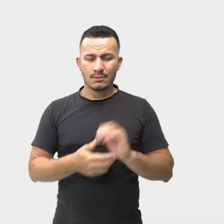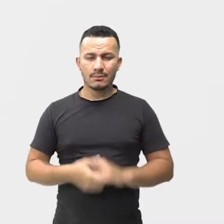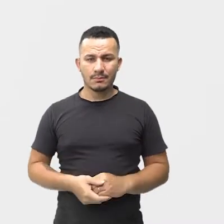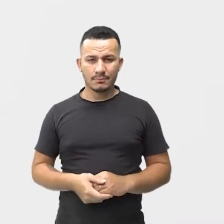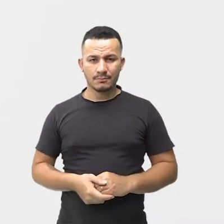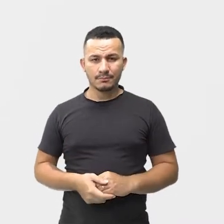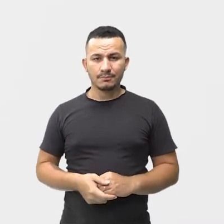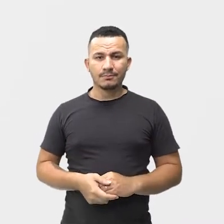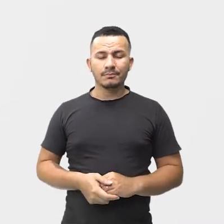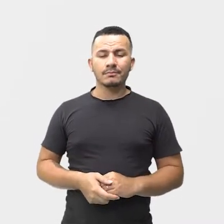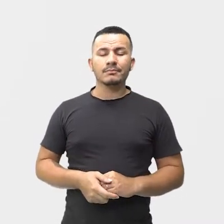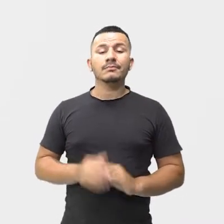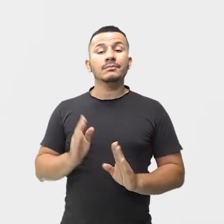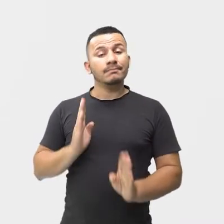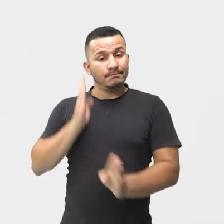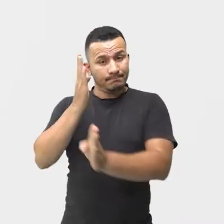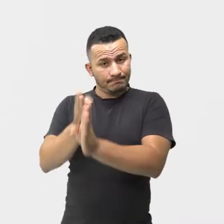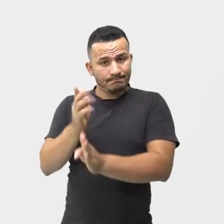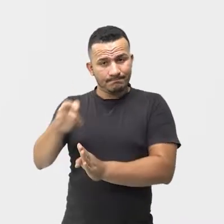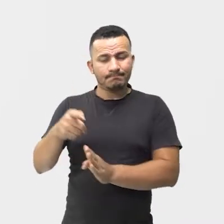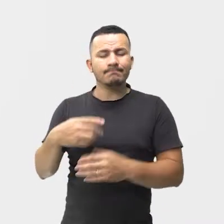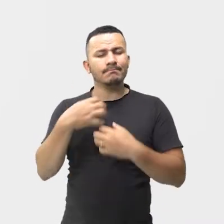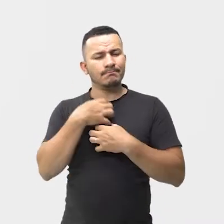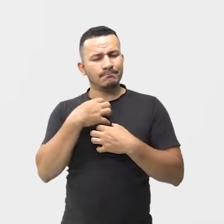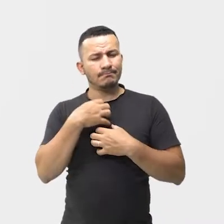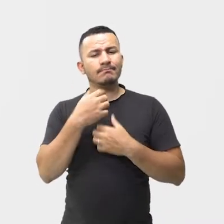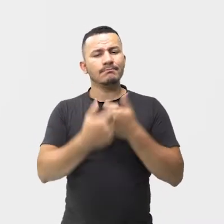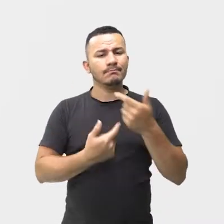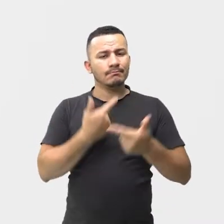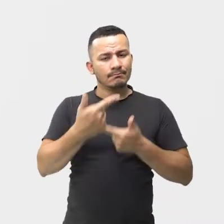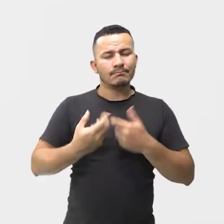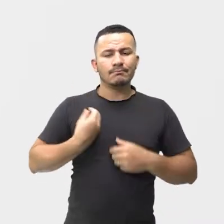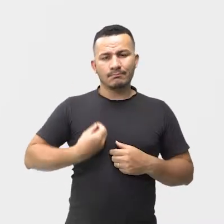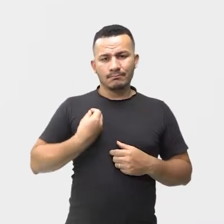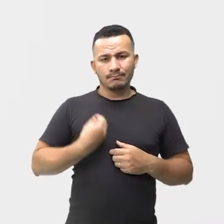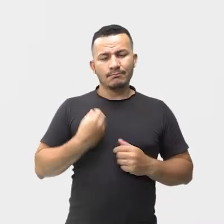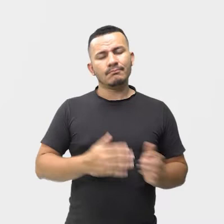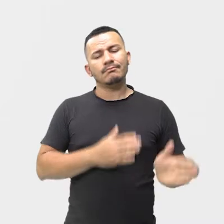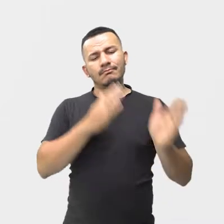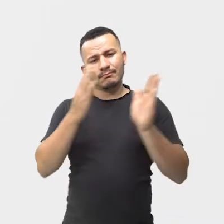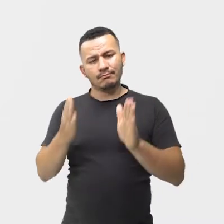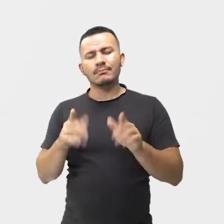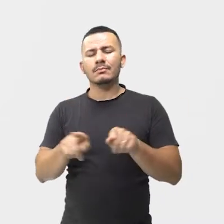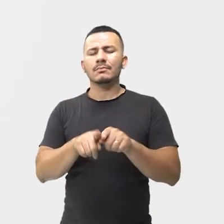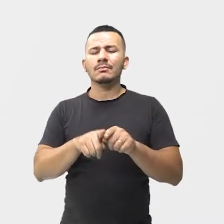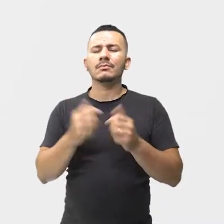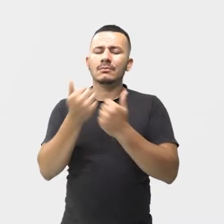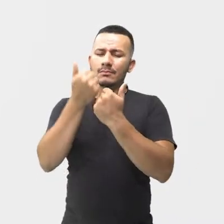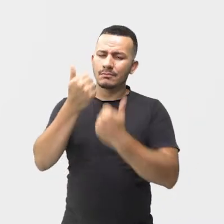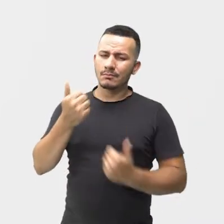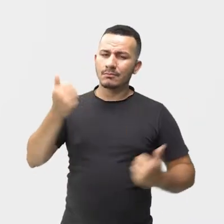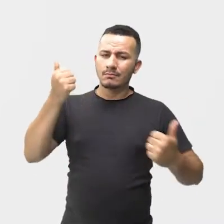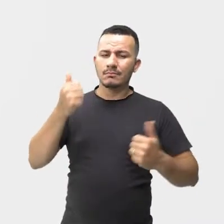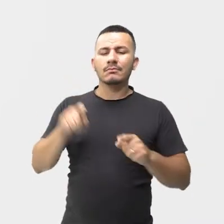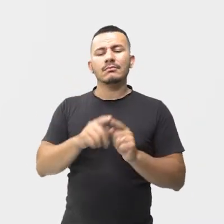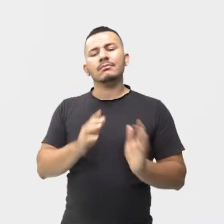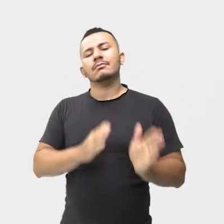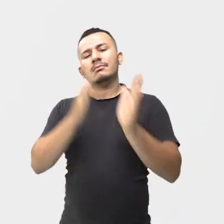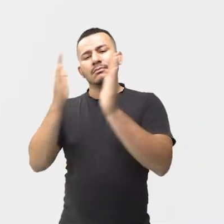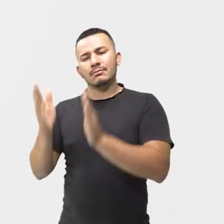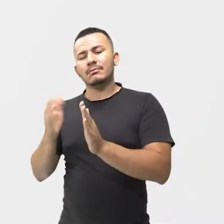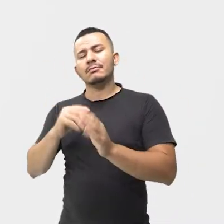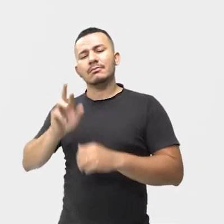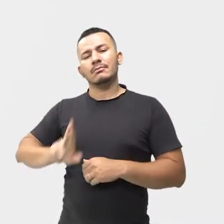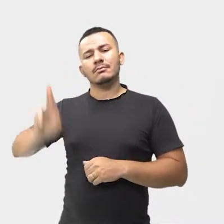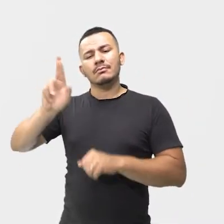de determinar o modo de vida, as relações sociais e hierarquias, direcionando todas as formas de